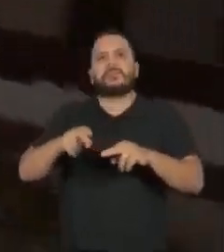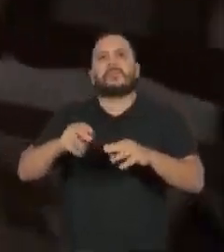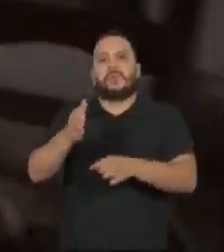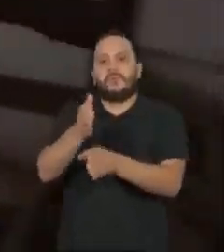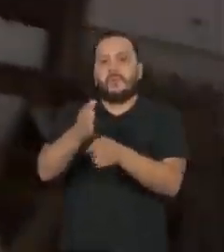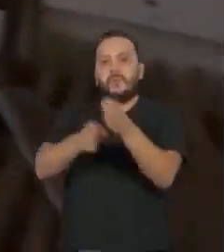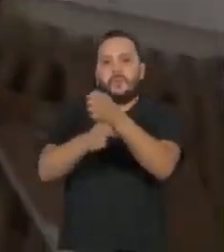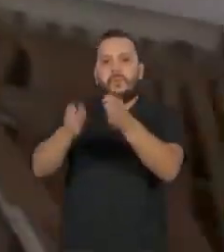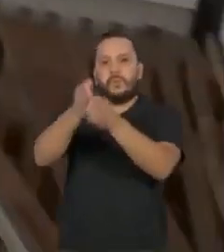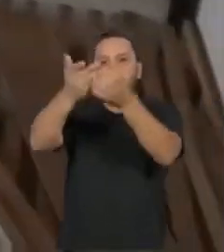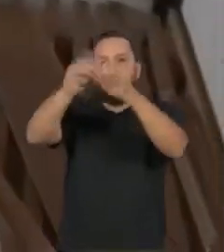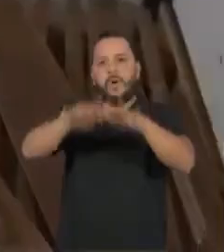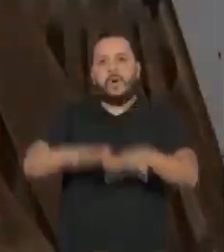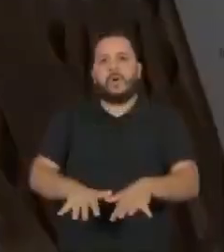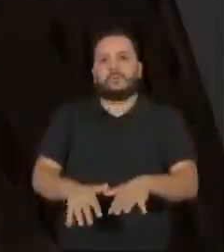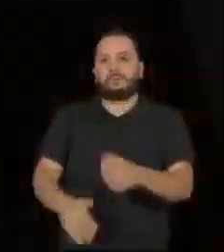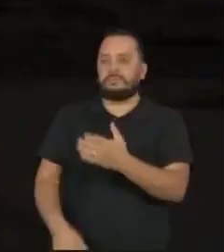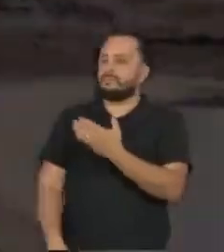desabou sobre a cama.